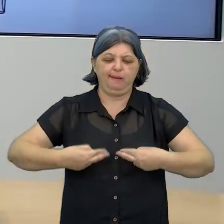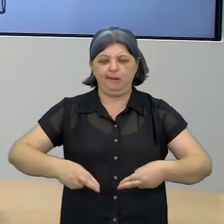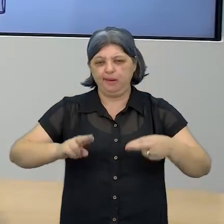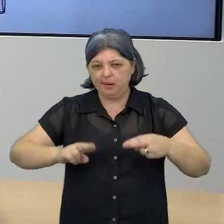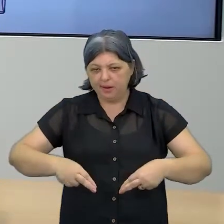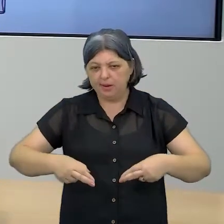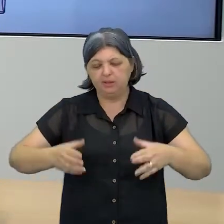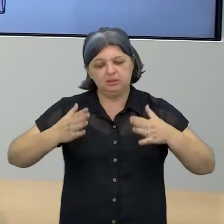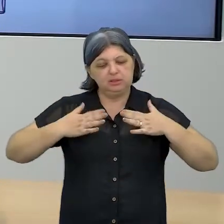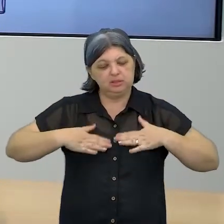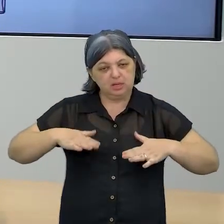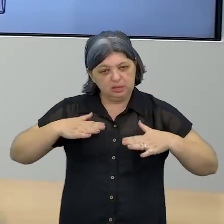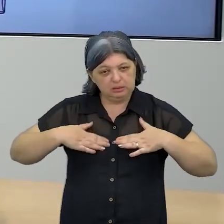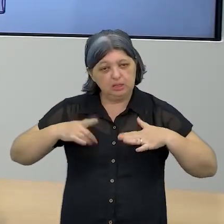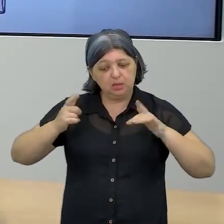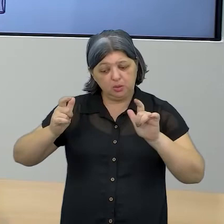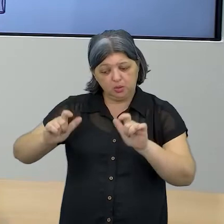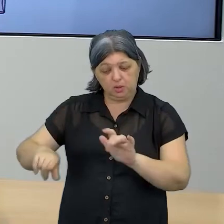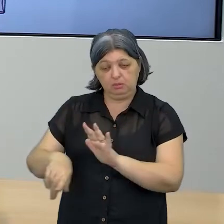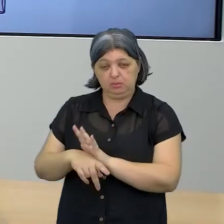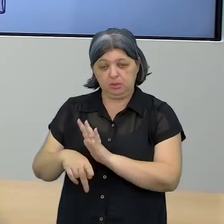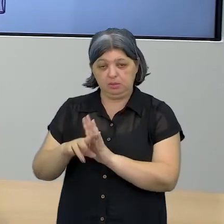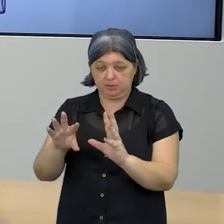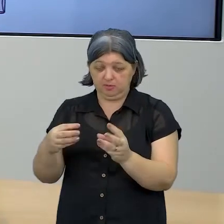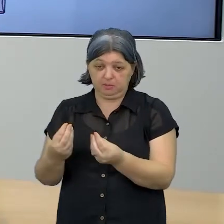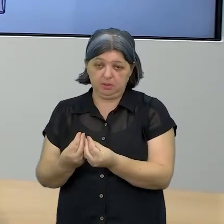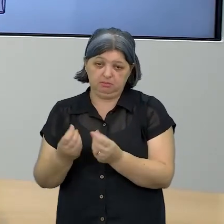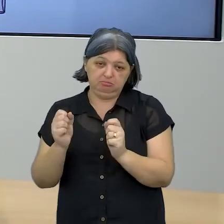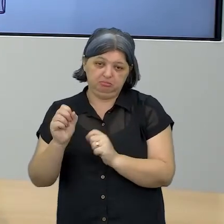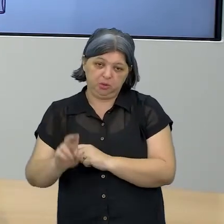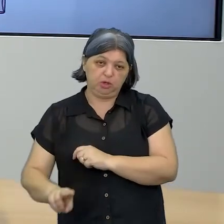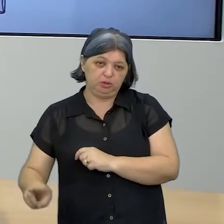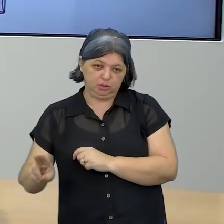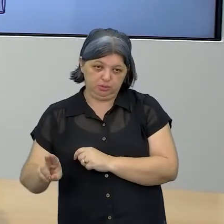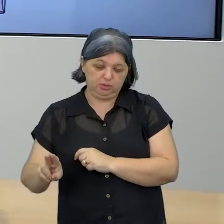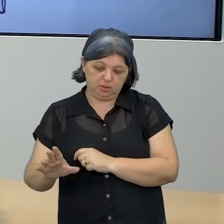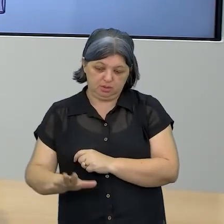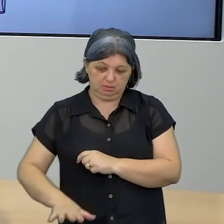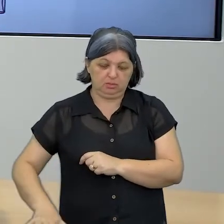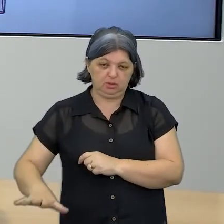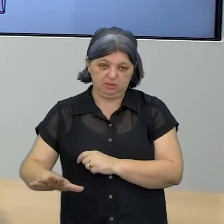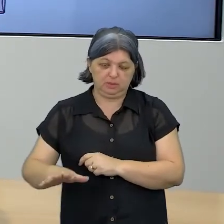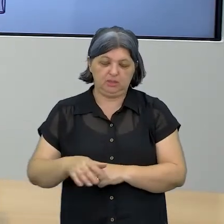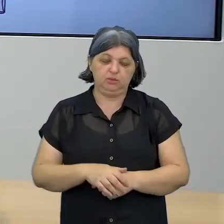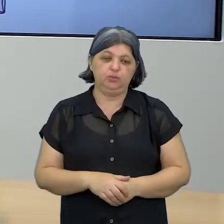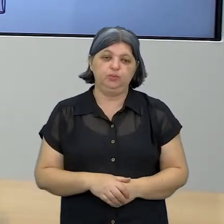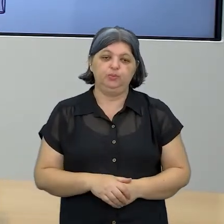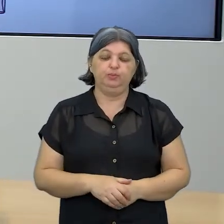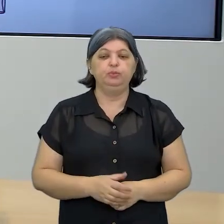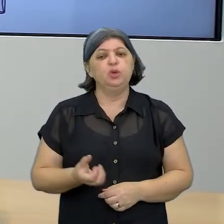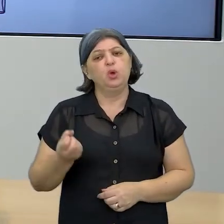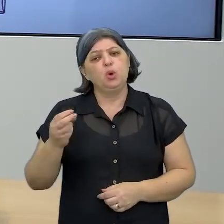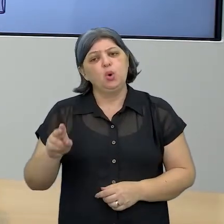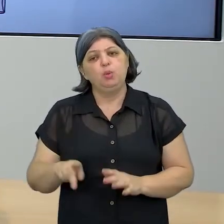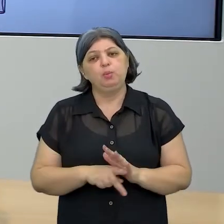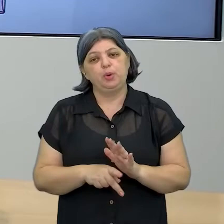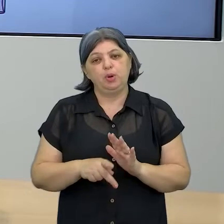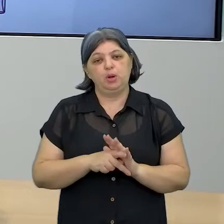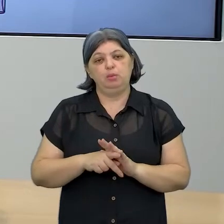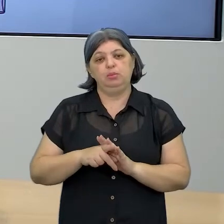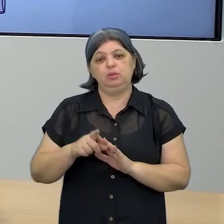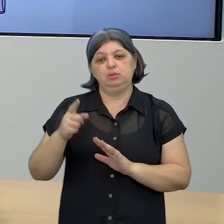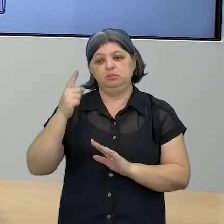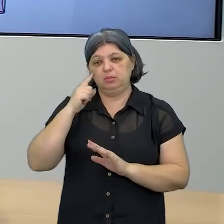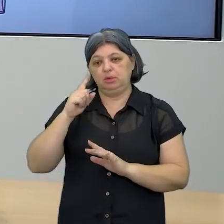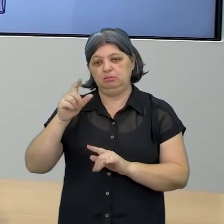um cantinho aí para a família, pode usar esse espaço multiuso. Ou até mesmo passar a lavanderia lá do outro